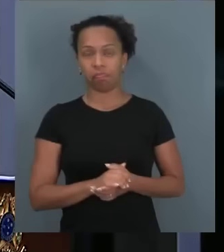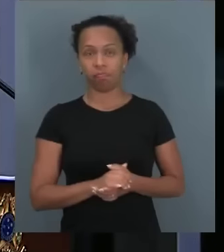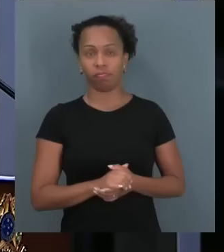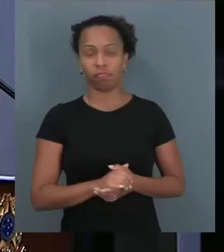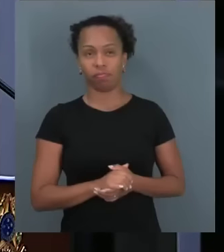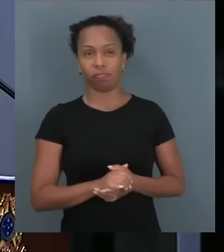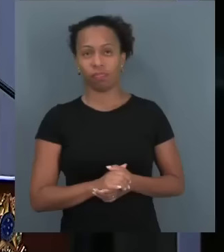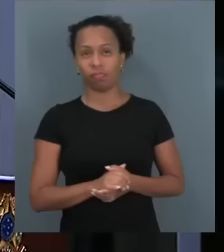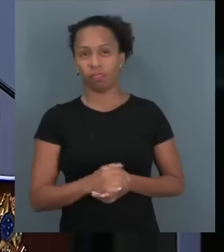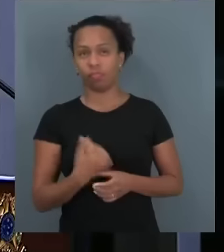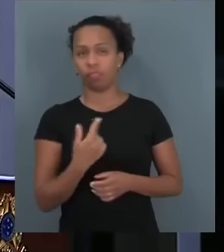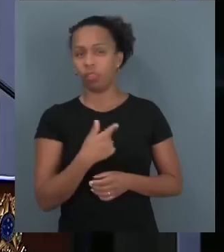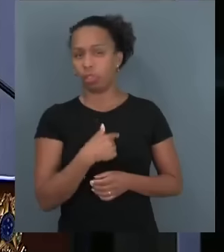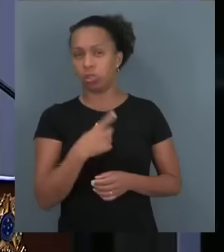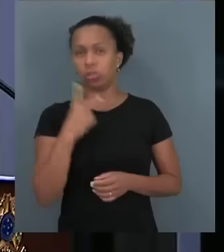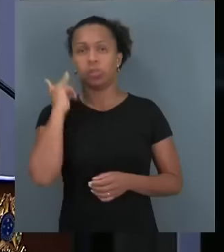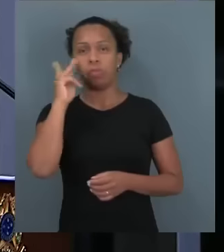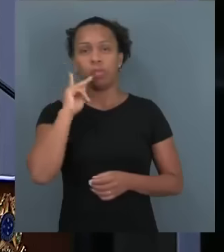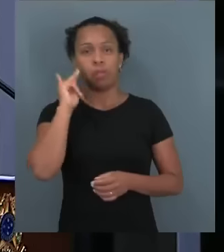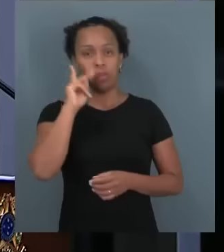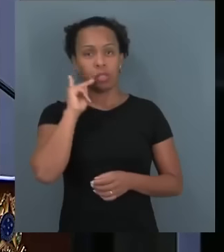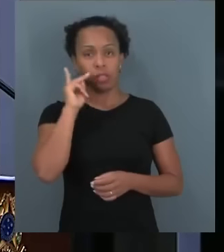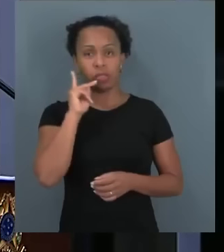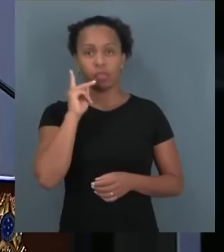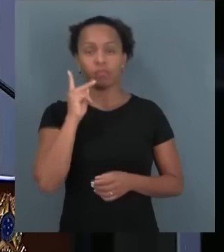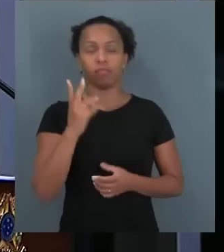E olha que nós somos parlamentares.